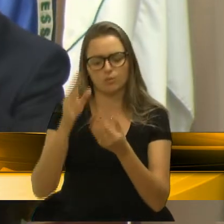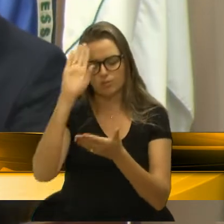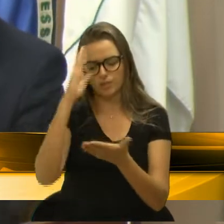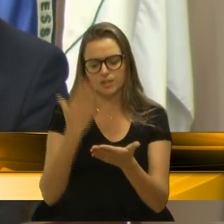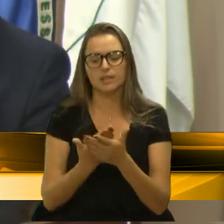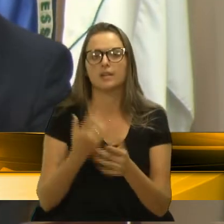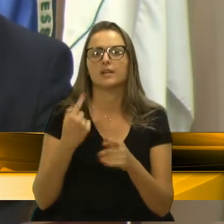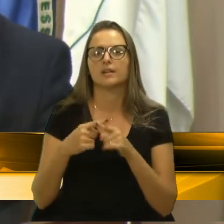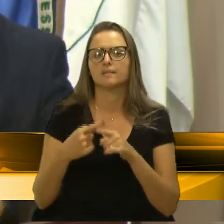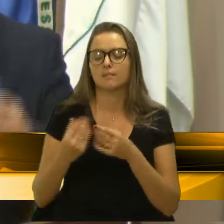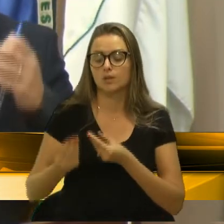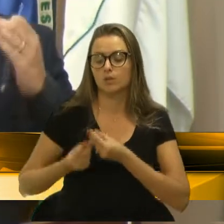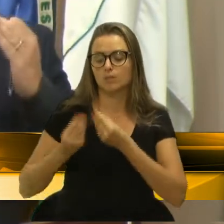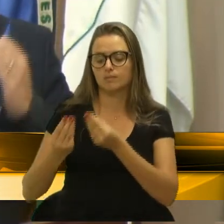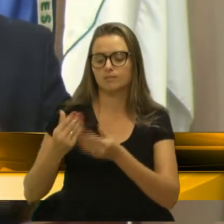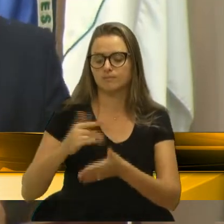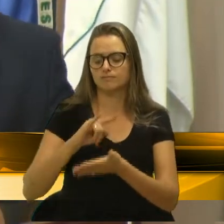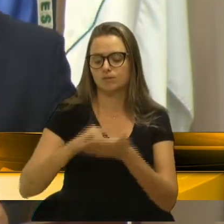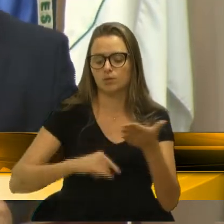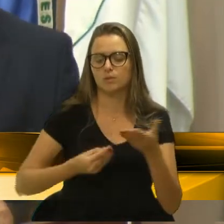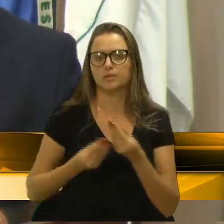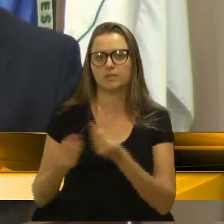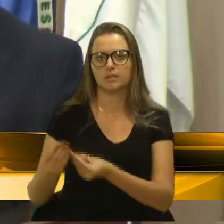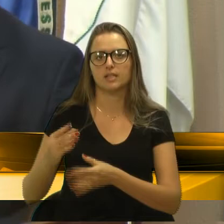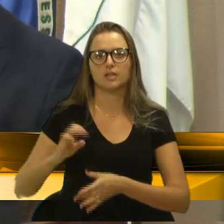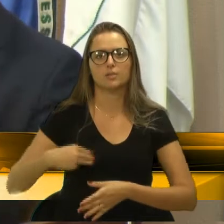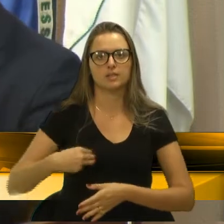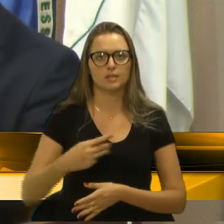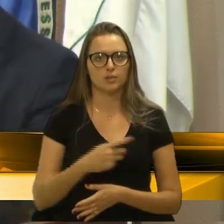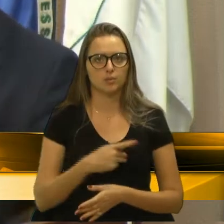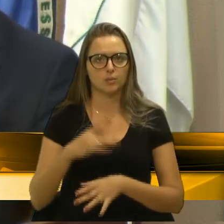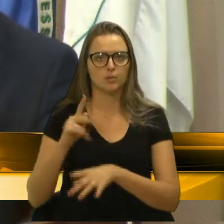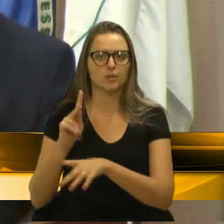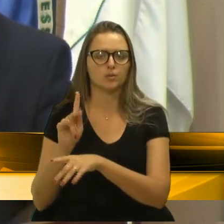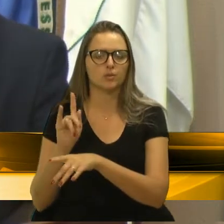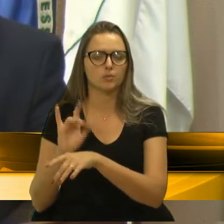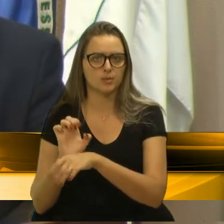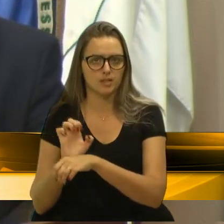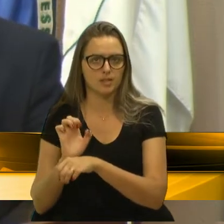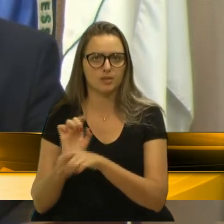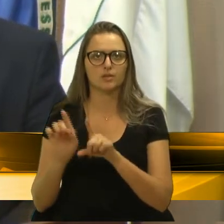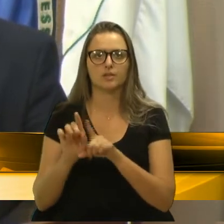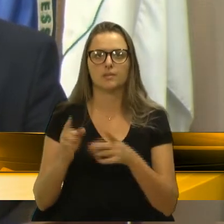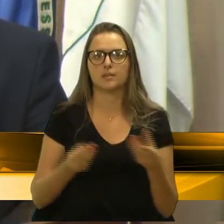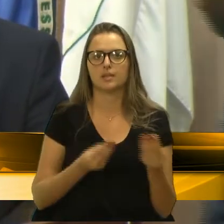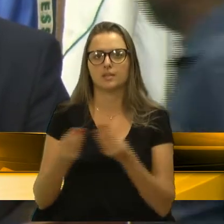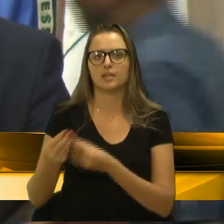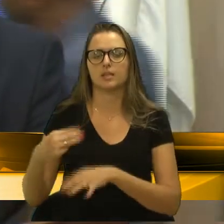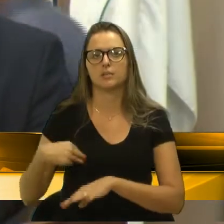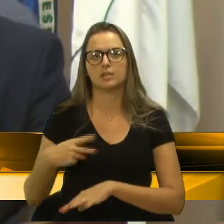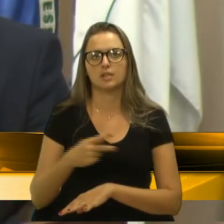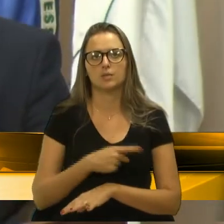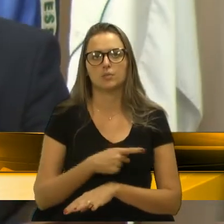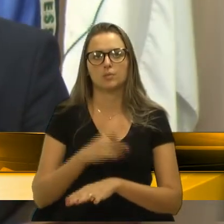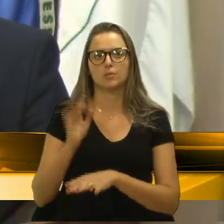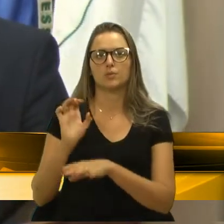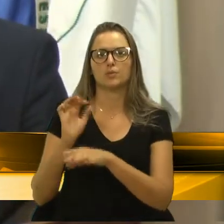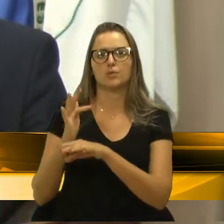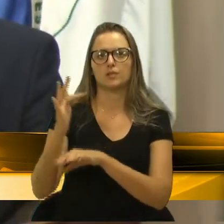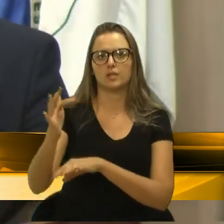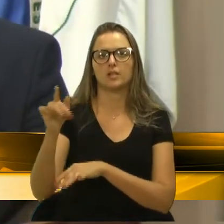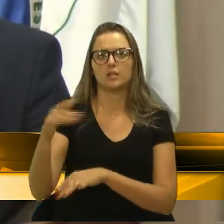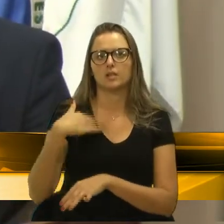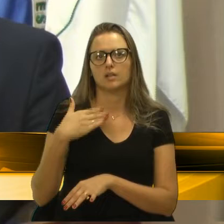documentos entregues ao Ministério Público Estadual, ao Tribunal de Contas, e espero que se leve também ao Ministério Público Federal. Eu peço uma declaração de líder,